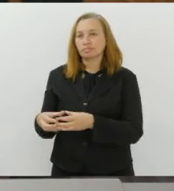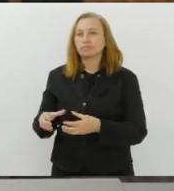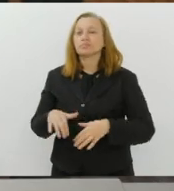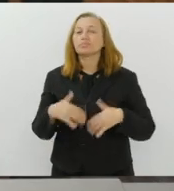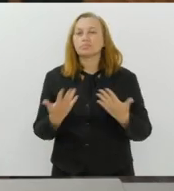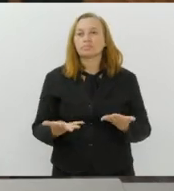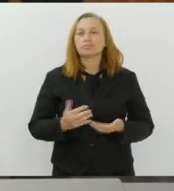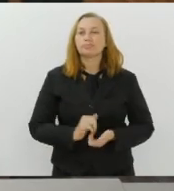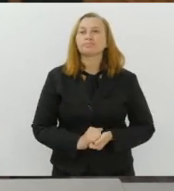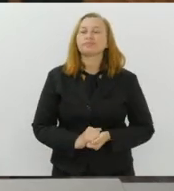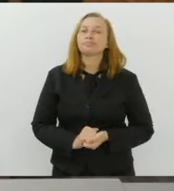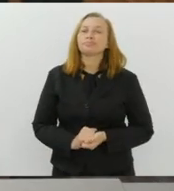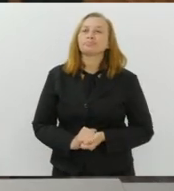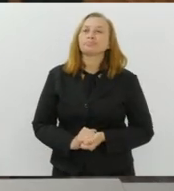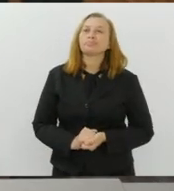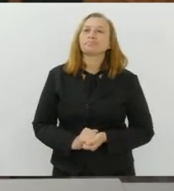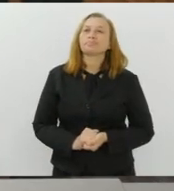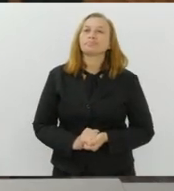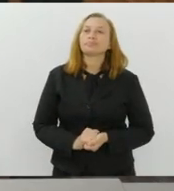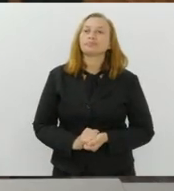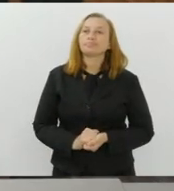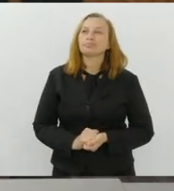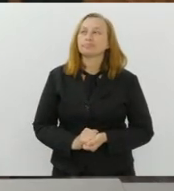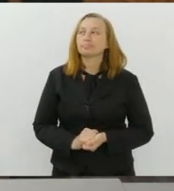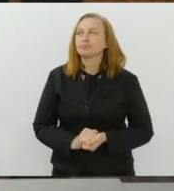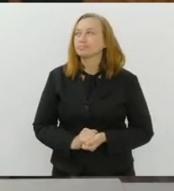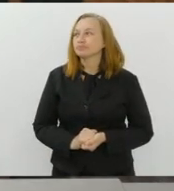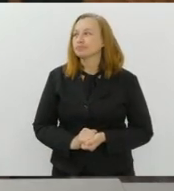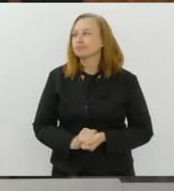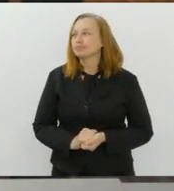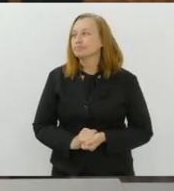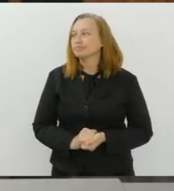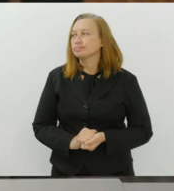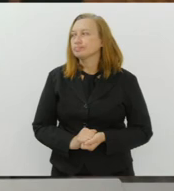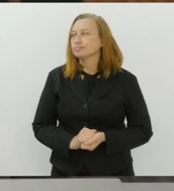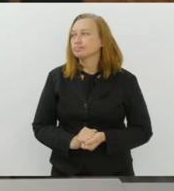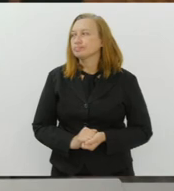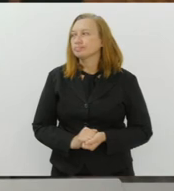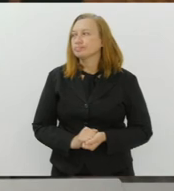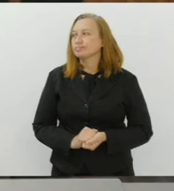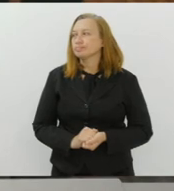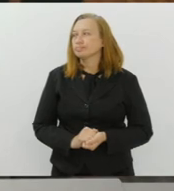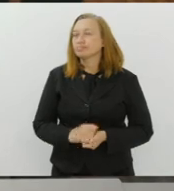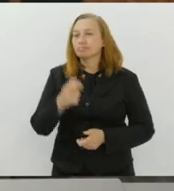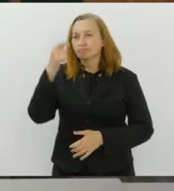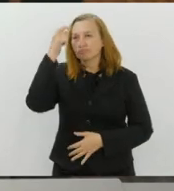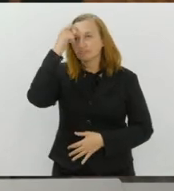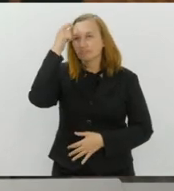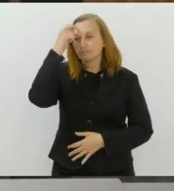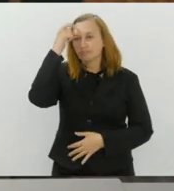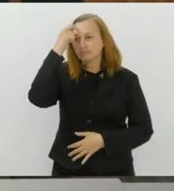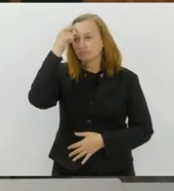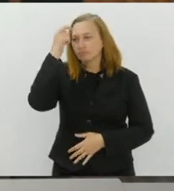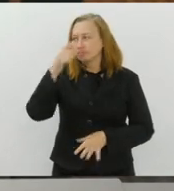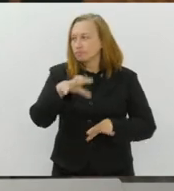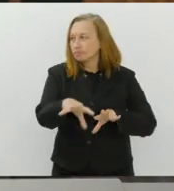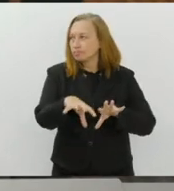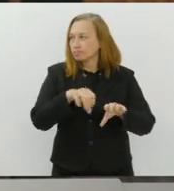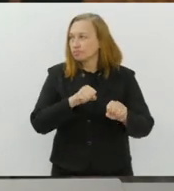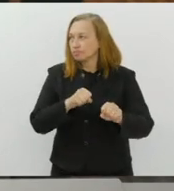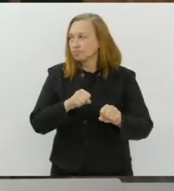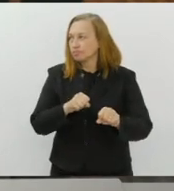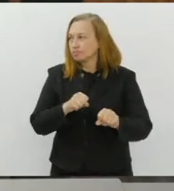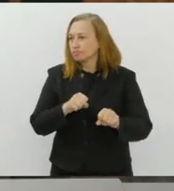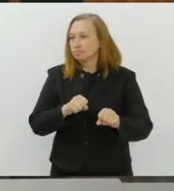Então, a partir de uma conscientização, da formação de um padrão